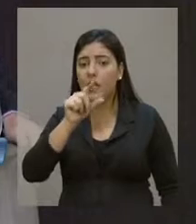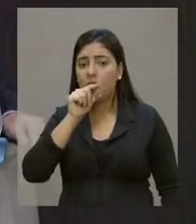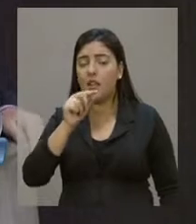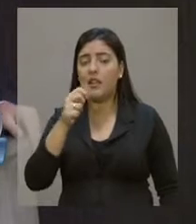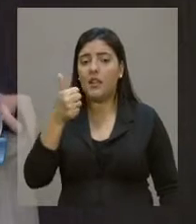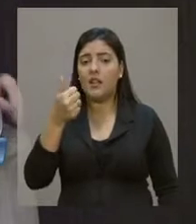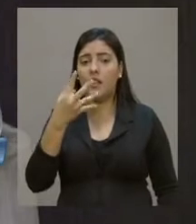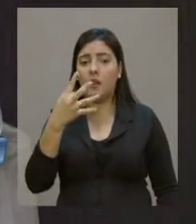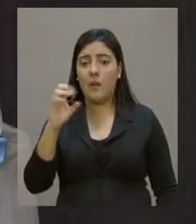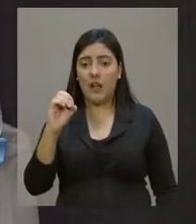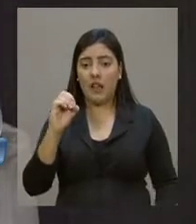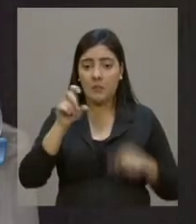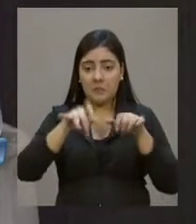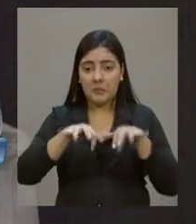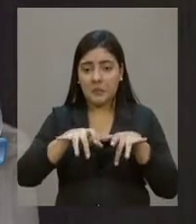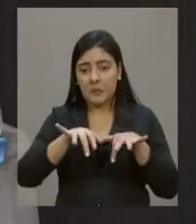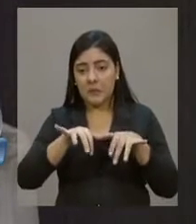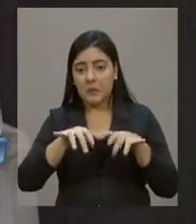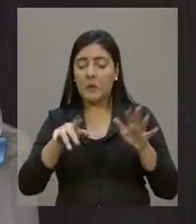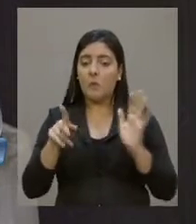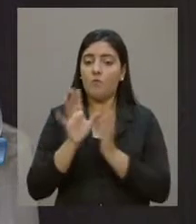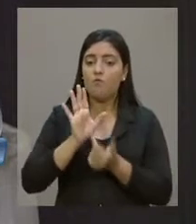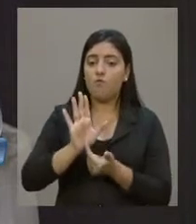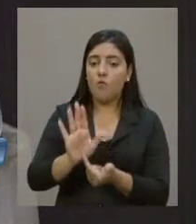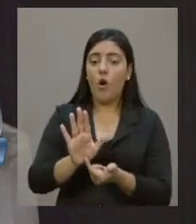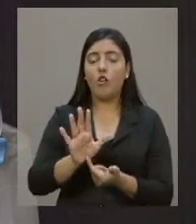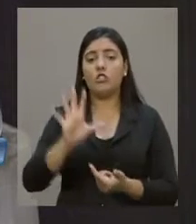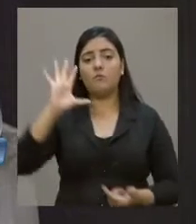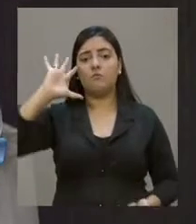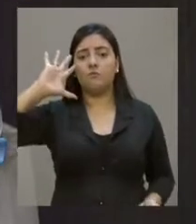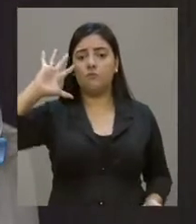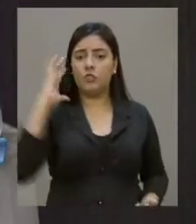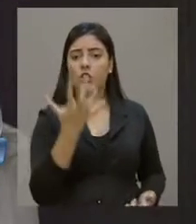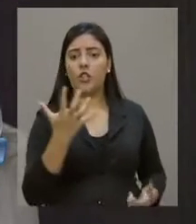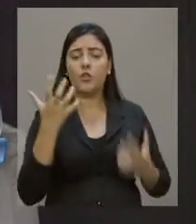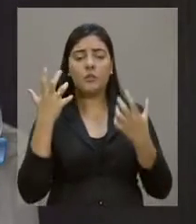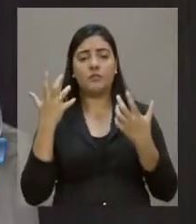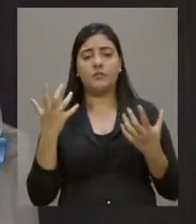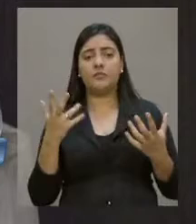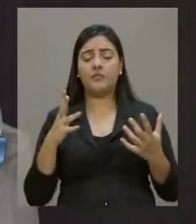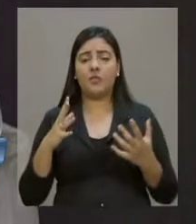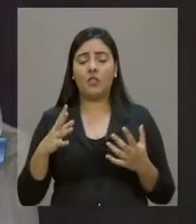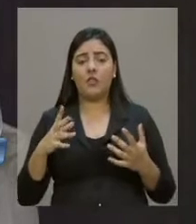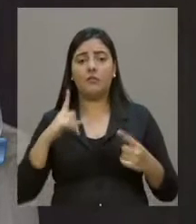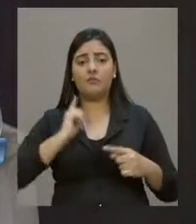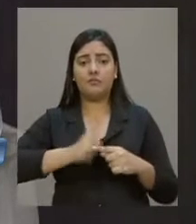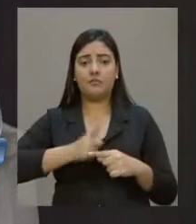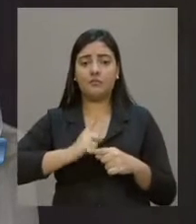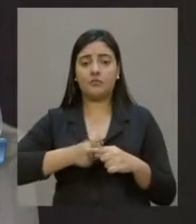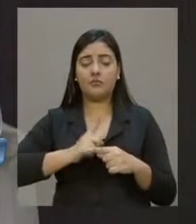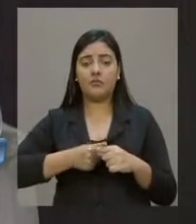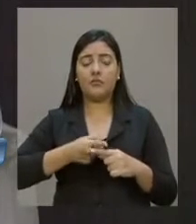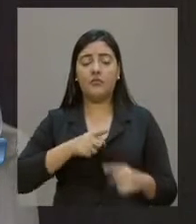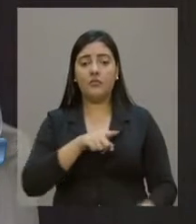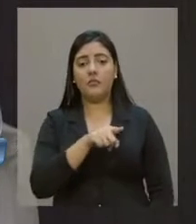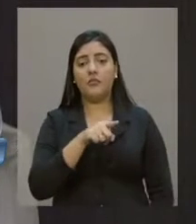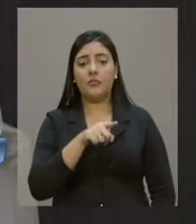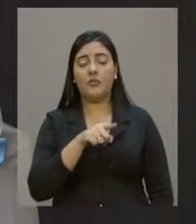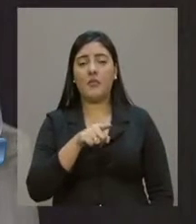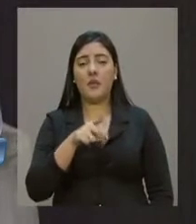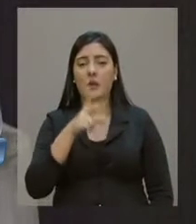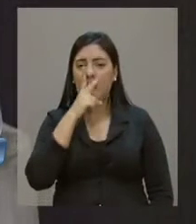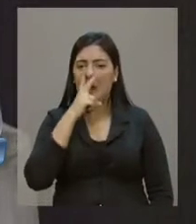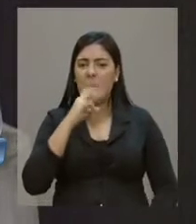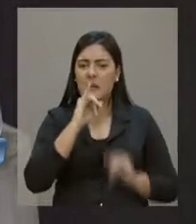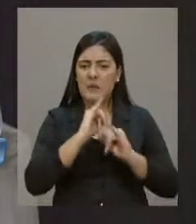140 caracteres, e determina intervenções em razão da